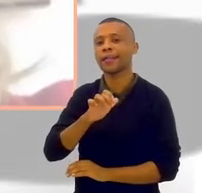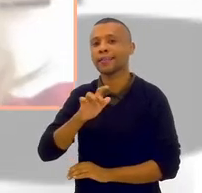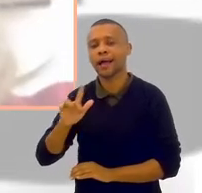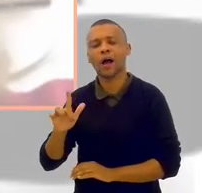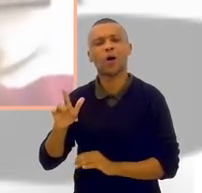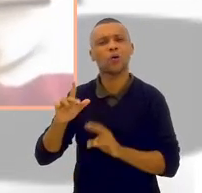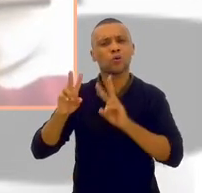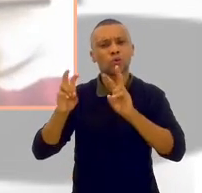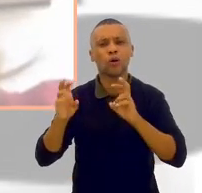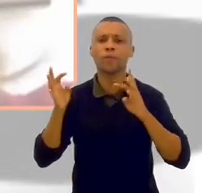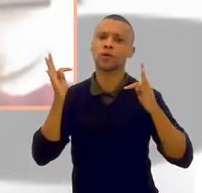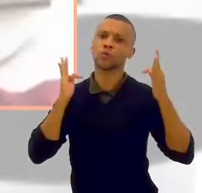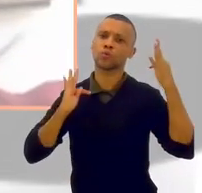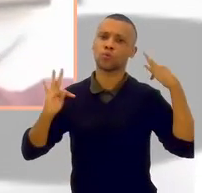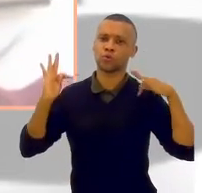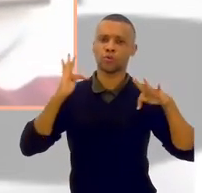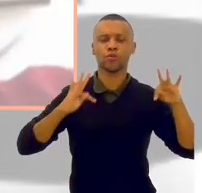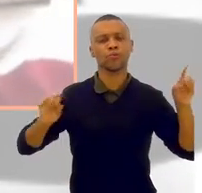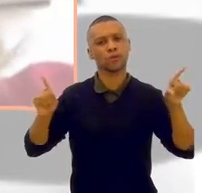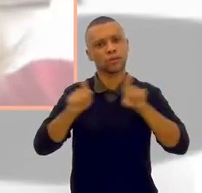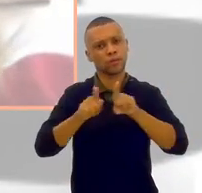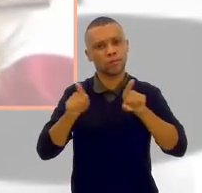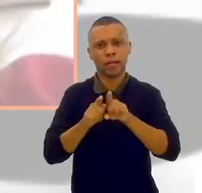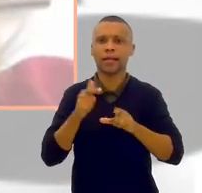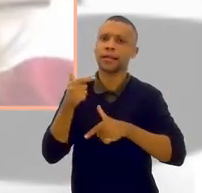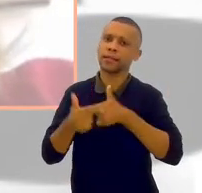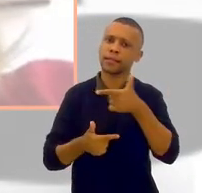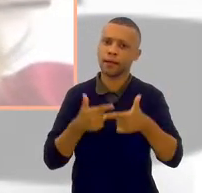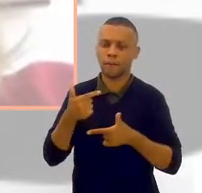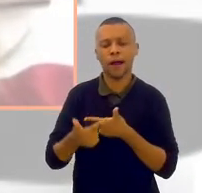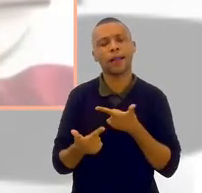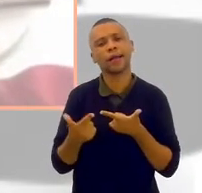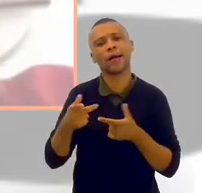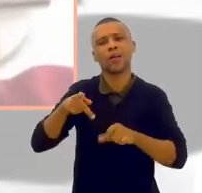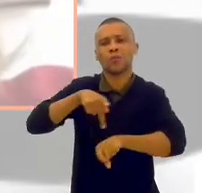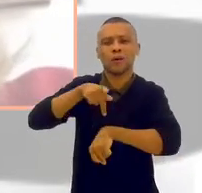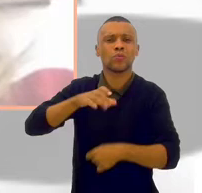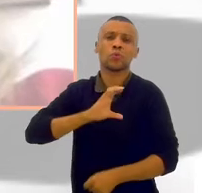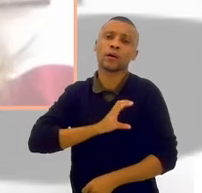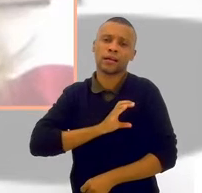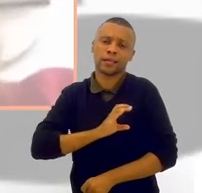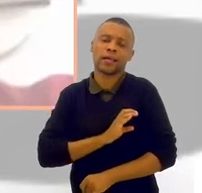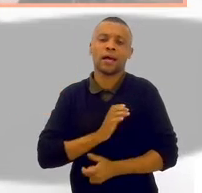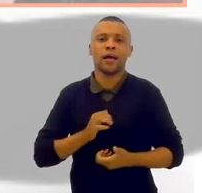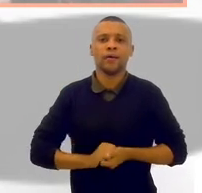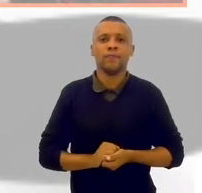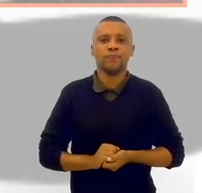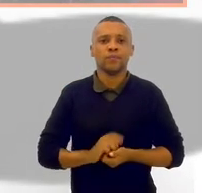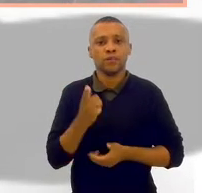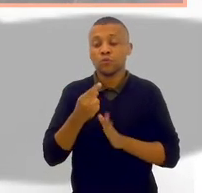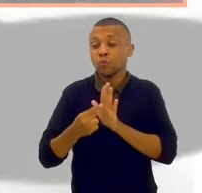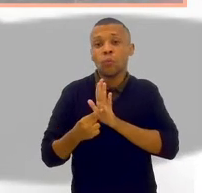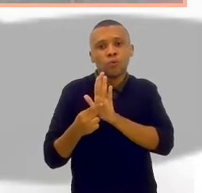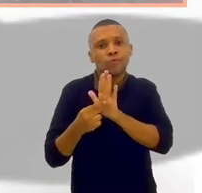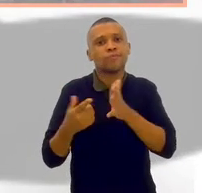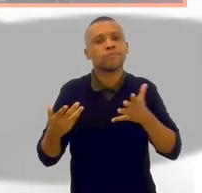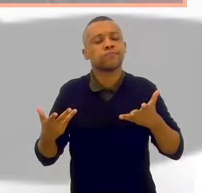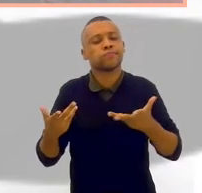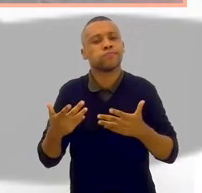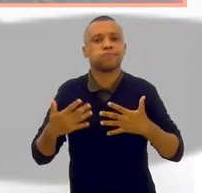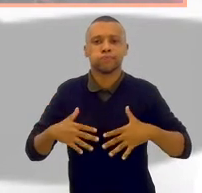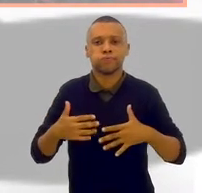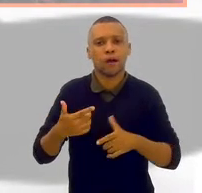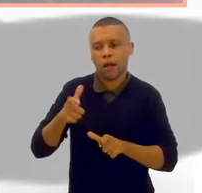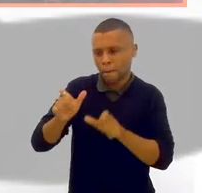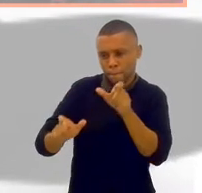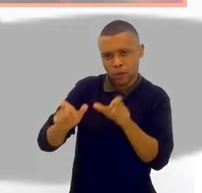turismo, e trabalha também divulgando a BIME no Canadá. Então, isso trouxe. E o pessoal